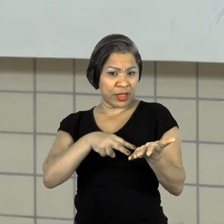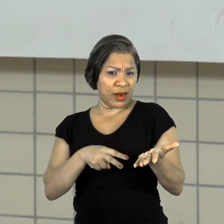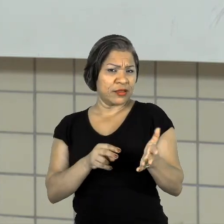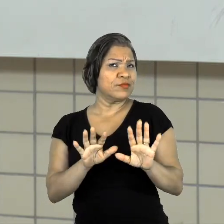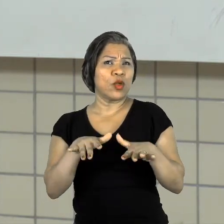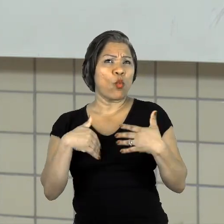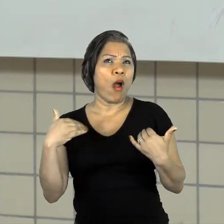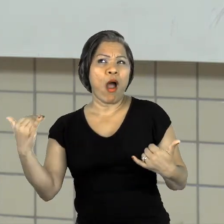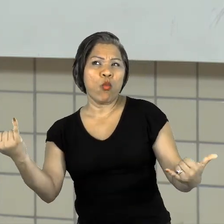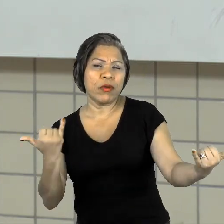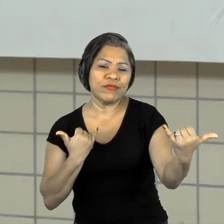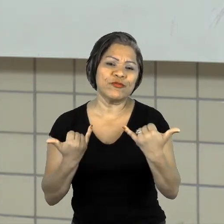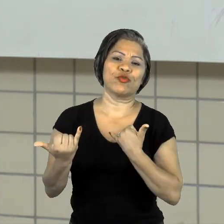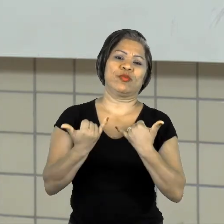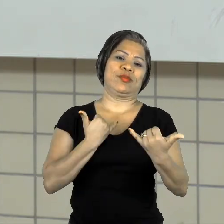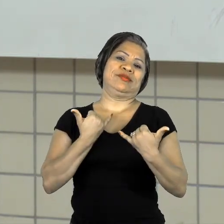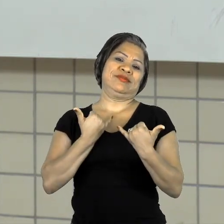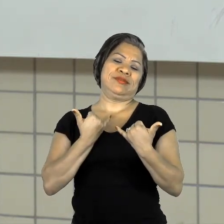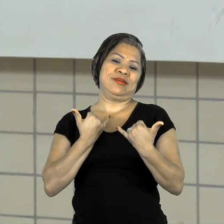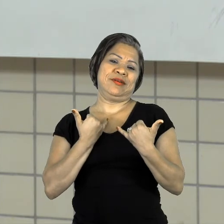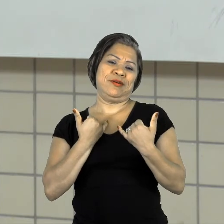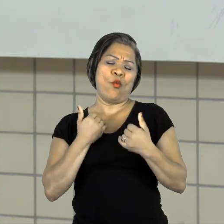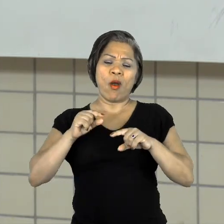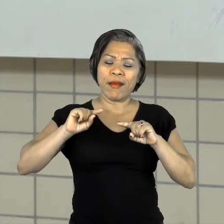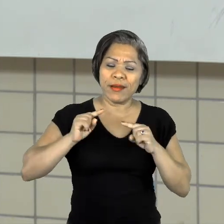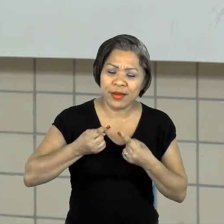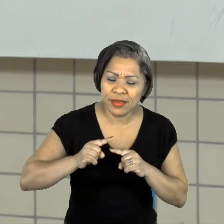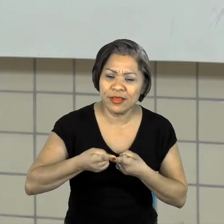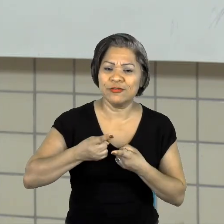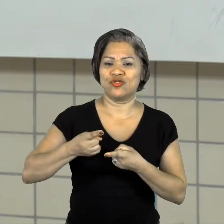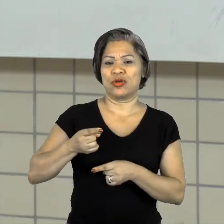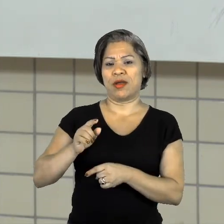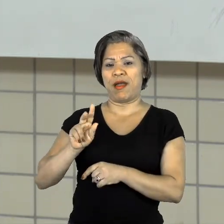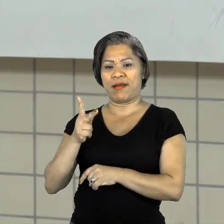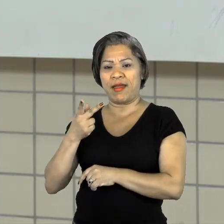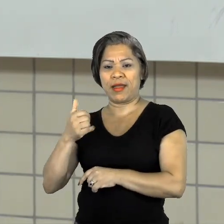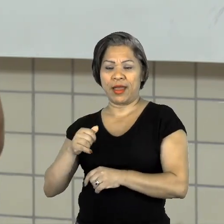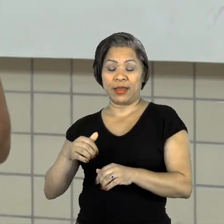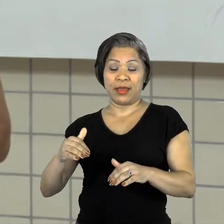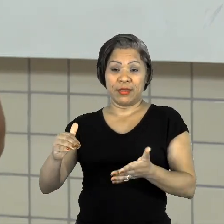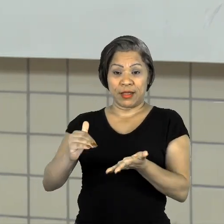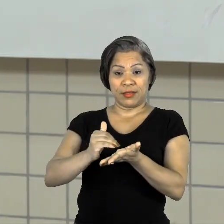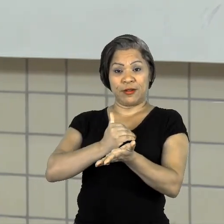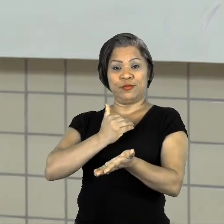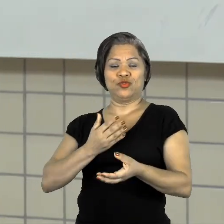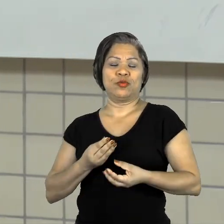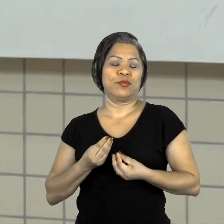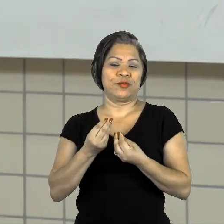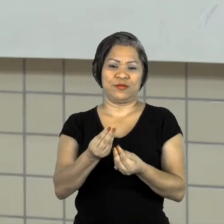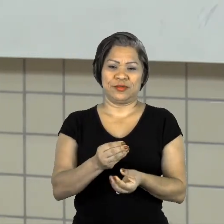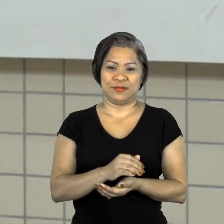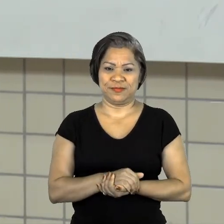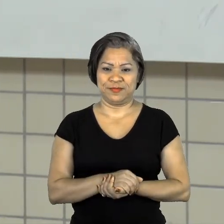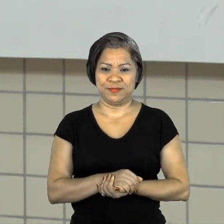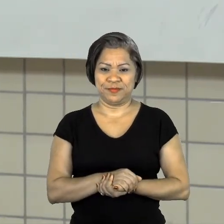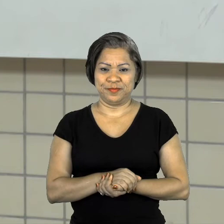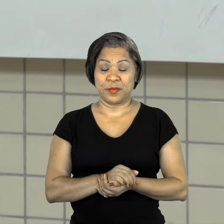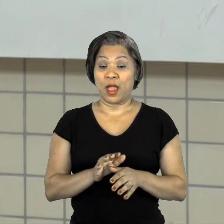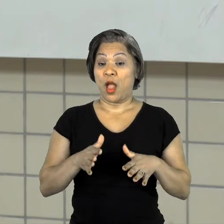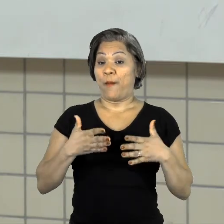que essa HQ está passando para você? Bem, a nossa aula termina aqui. Espero que vocês